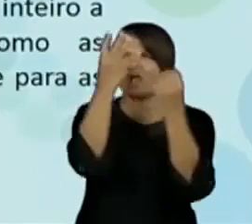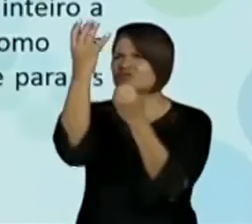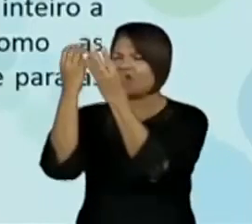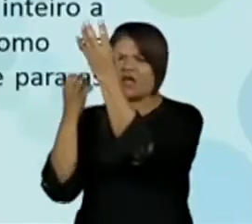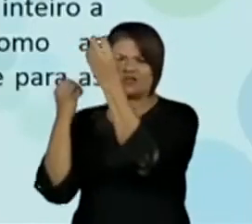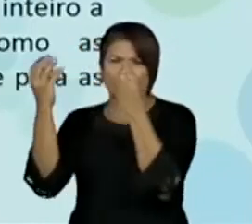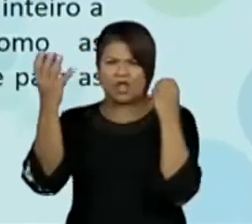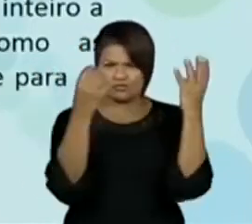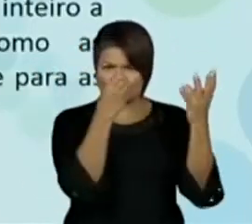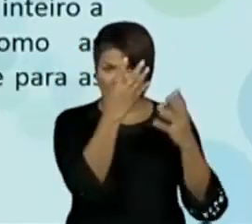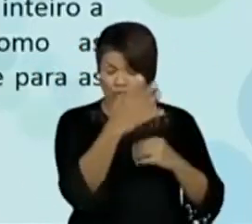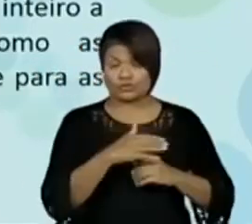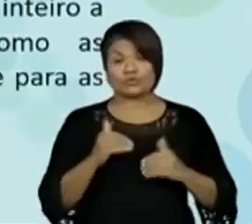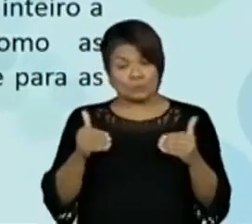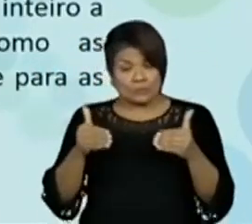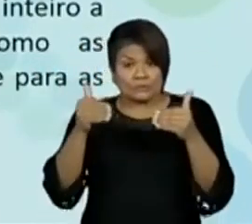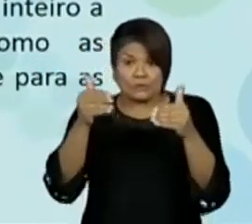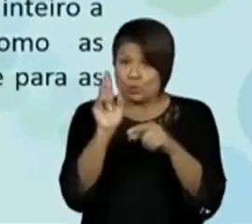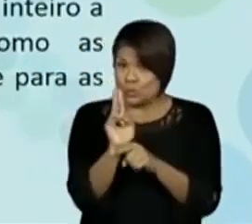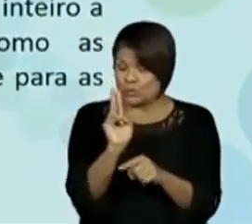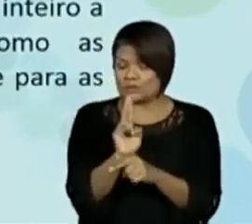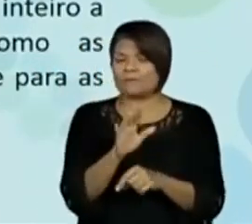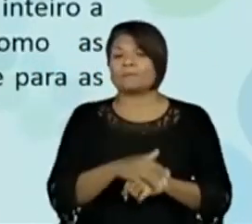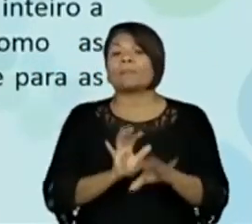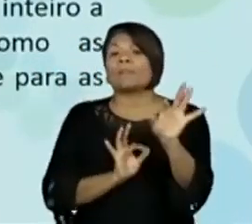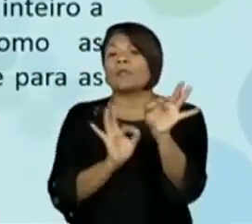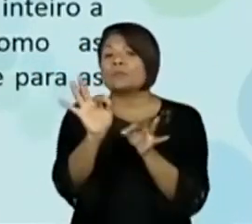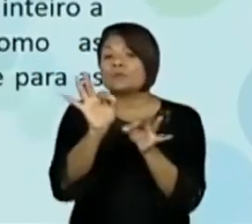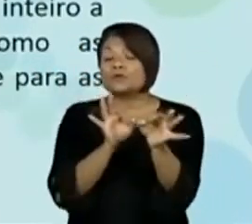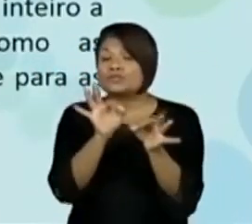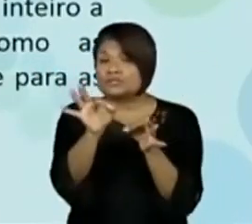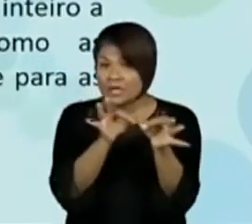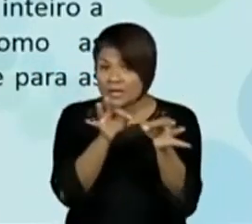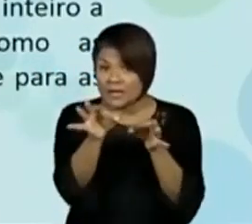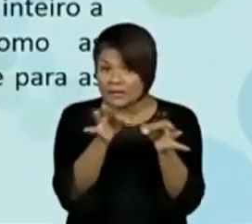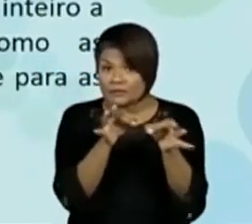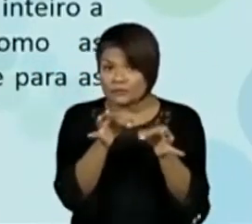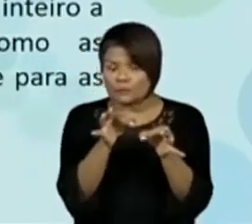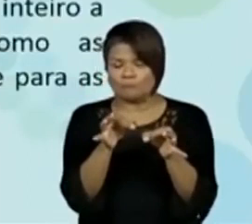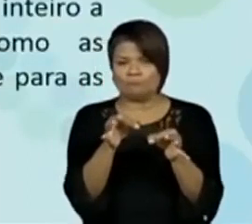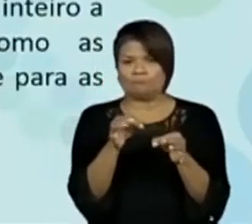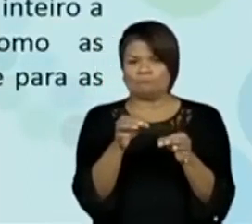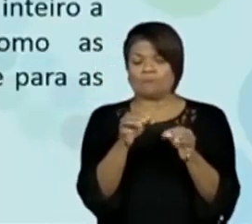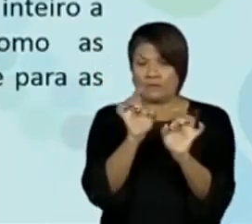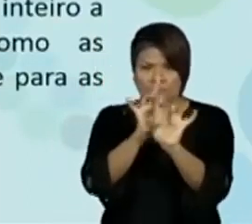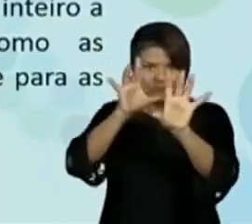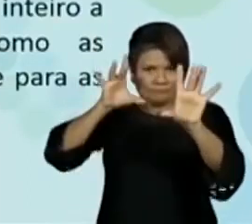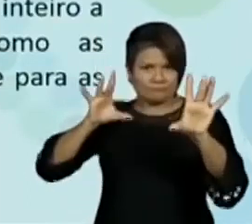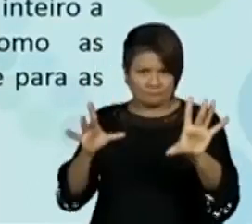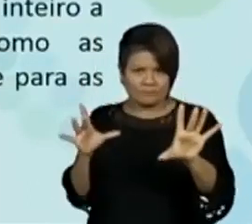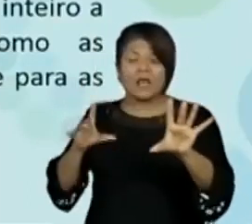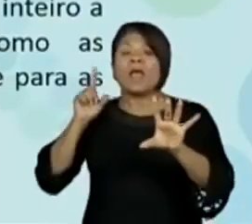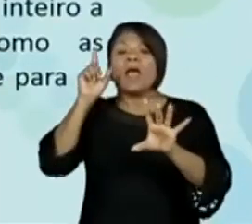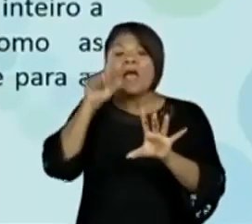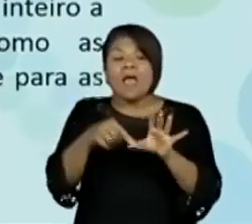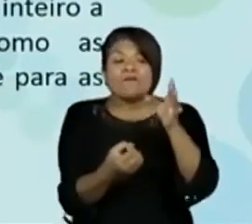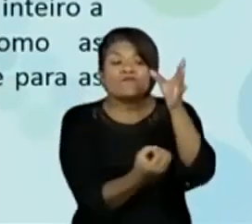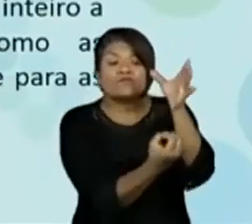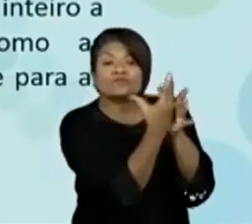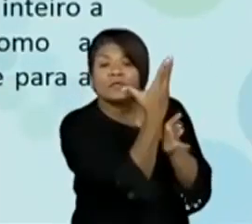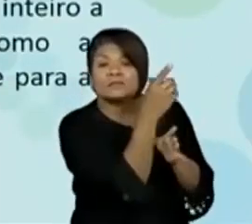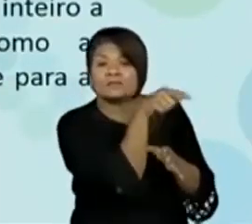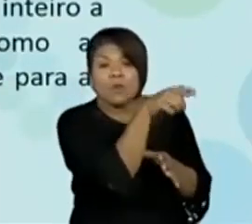mais, o projeto contou com a participação da Fundação Amazonas